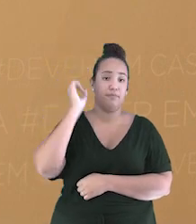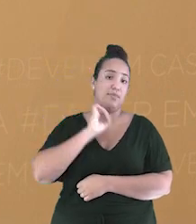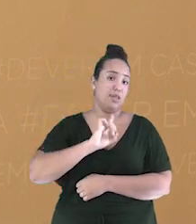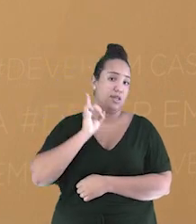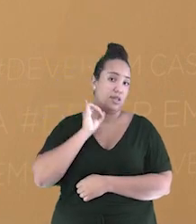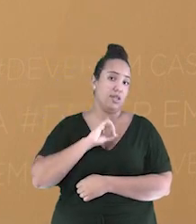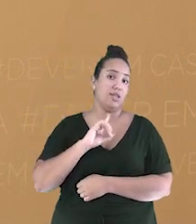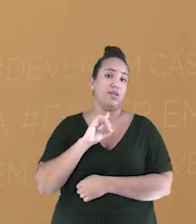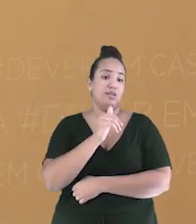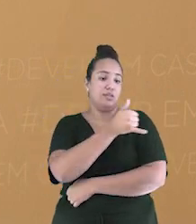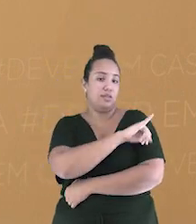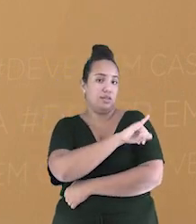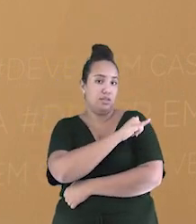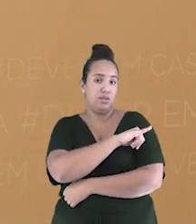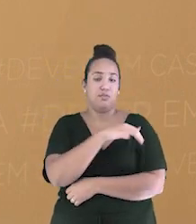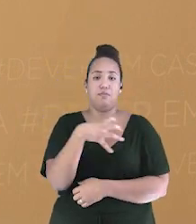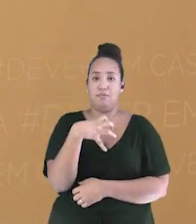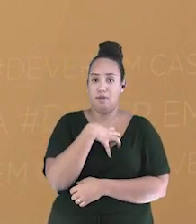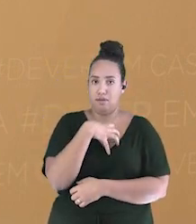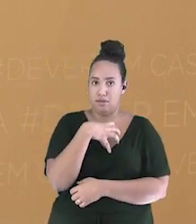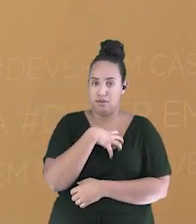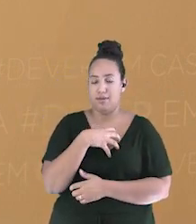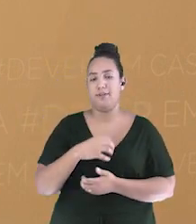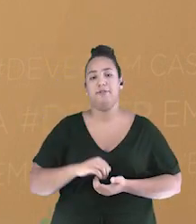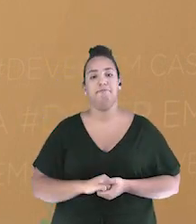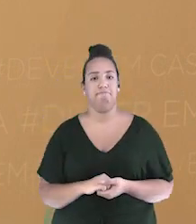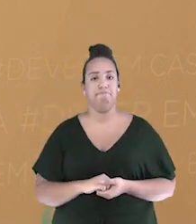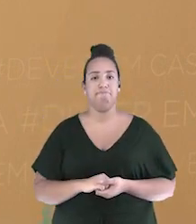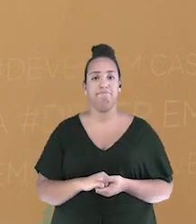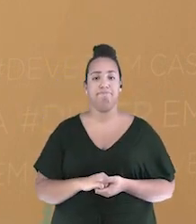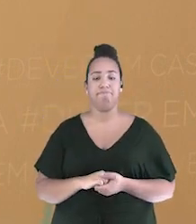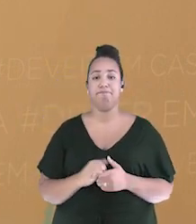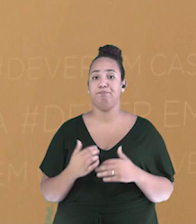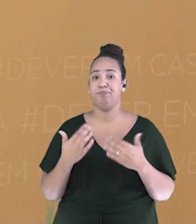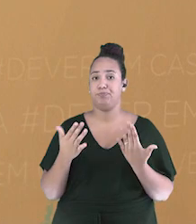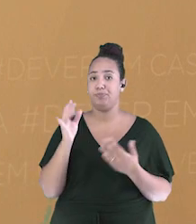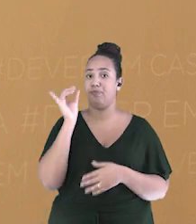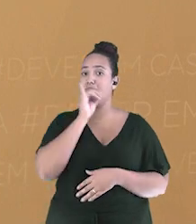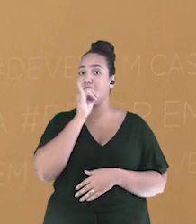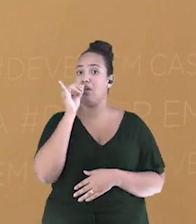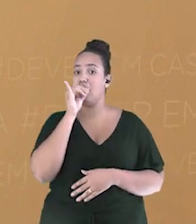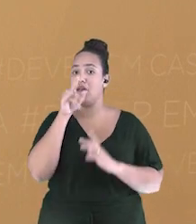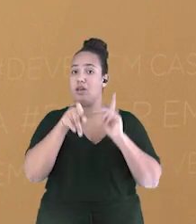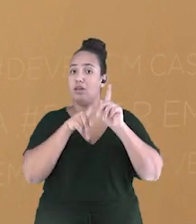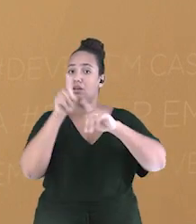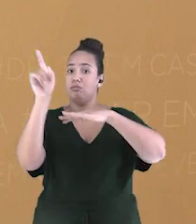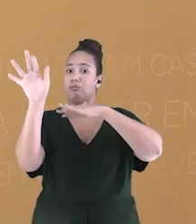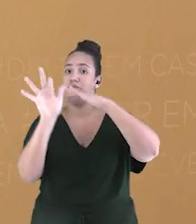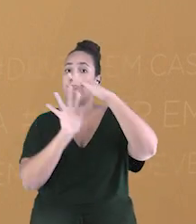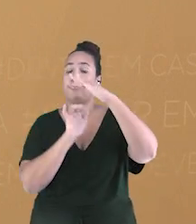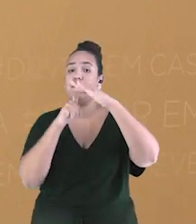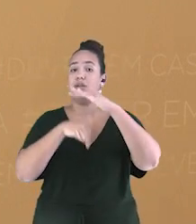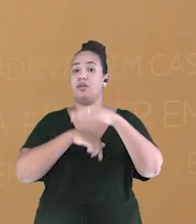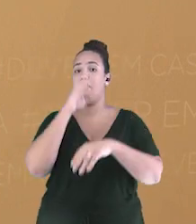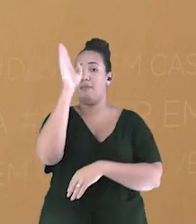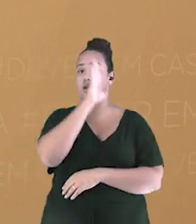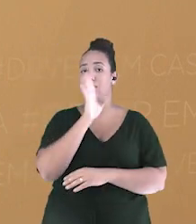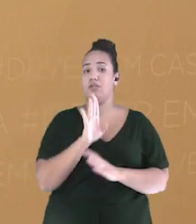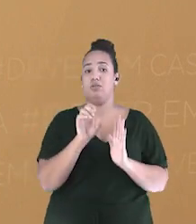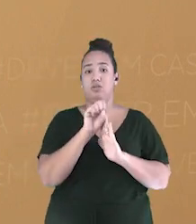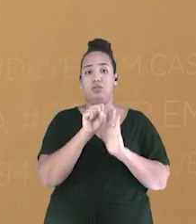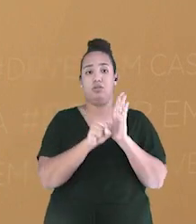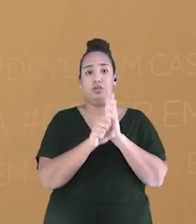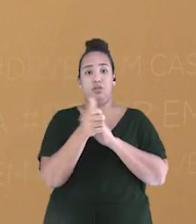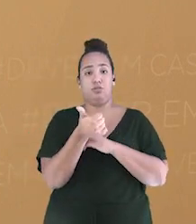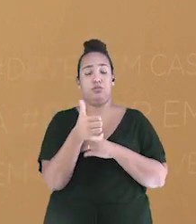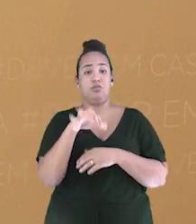Janeiro e Bahia. Em relação aos italianos, eles começaram a imigrar para o Brasil no final do século XIX, após